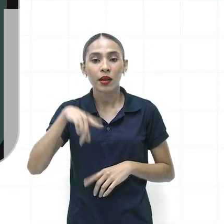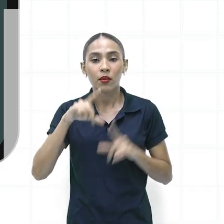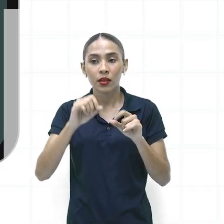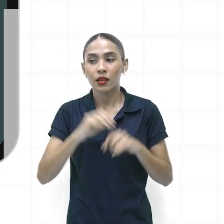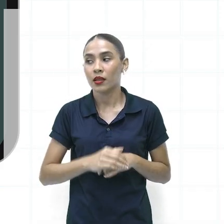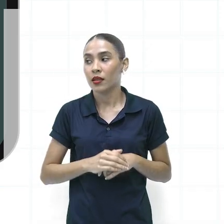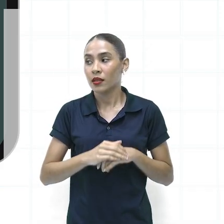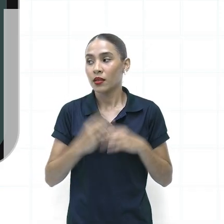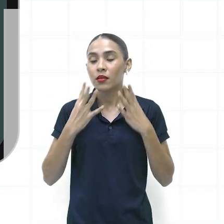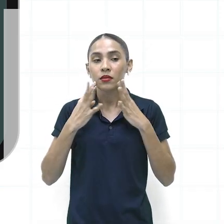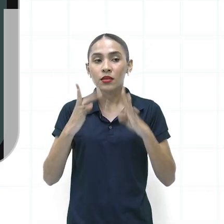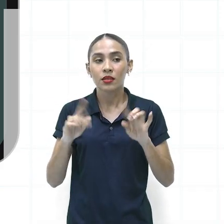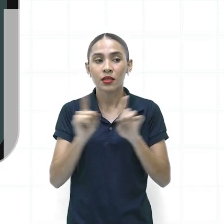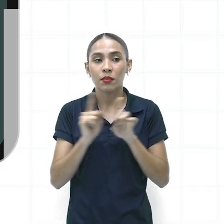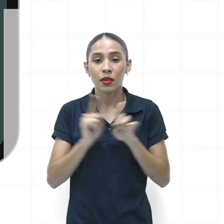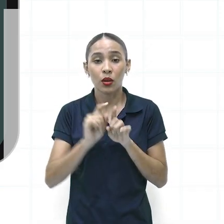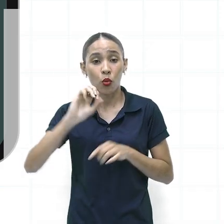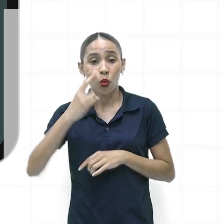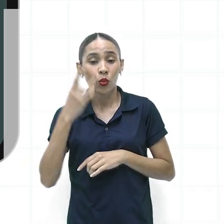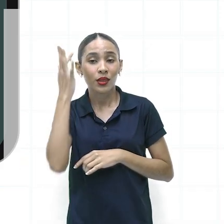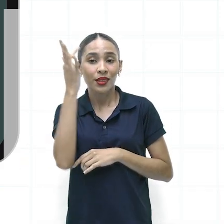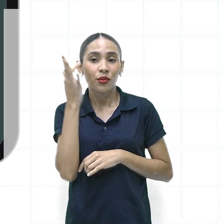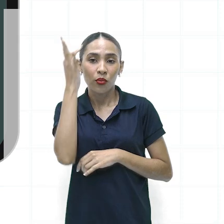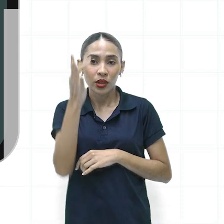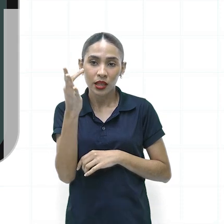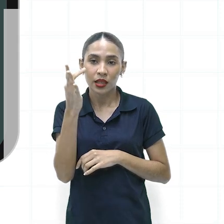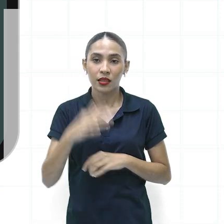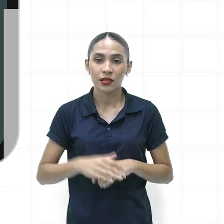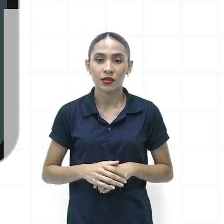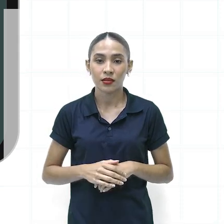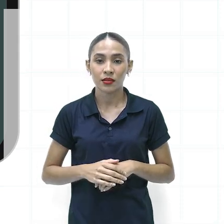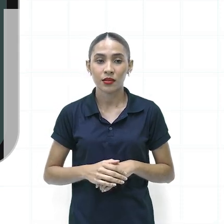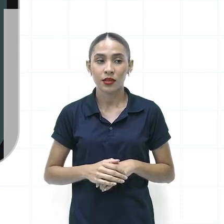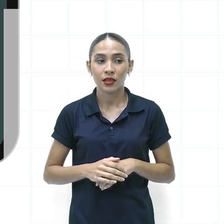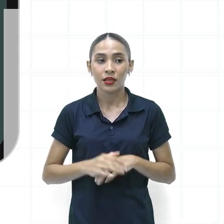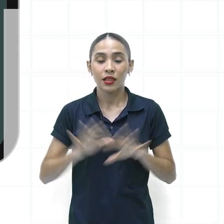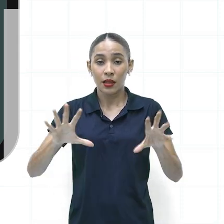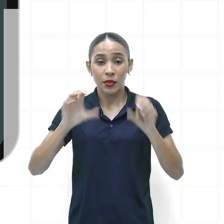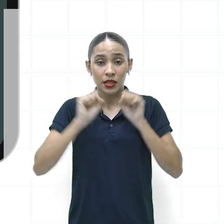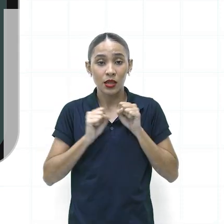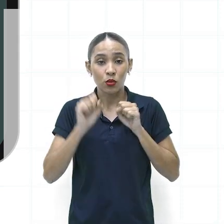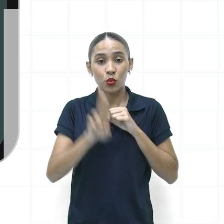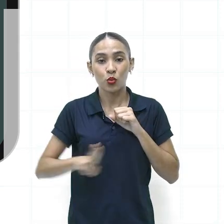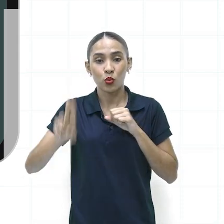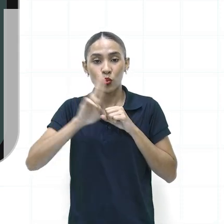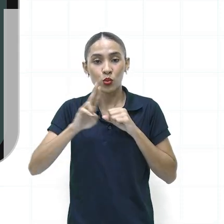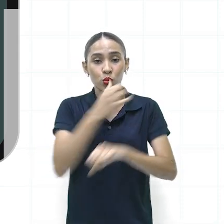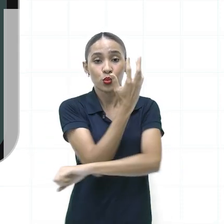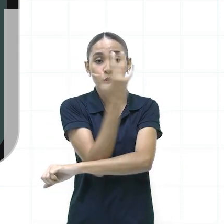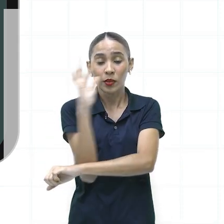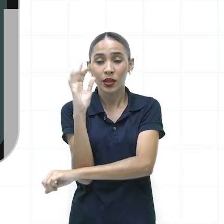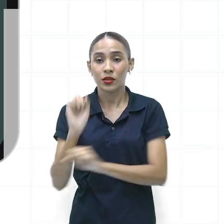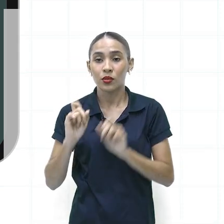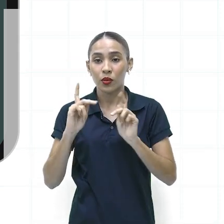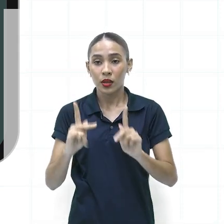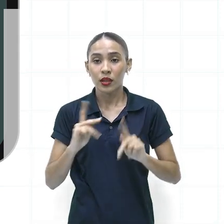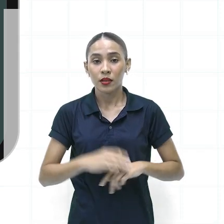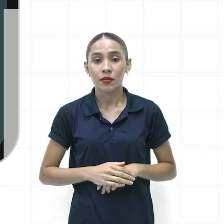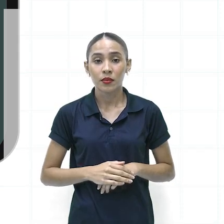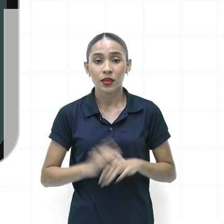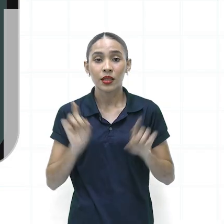principal é a dupla seleção natural ou a teoria da seleção da adaptação ao meio ambiente, tá